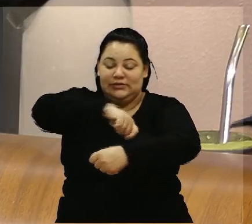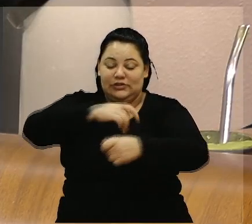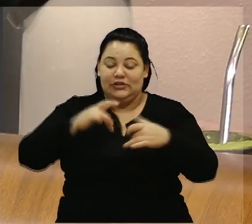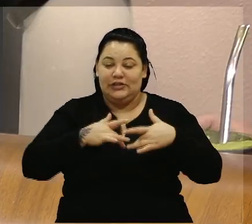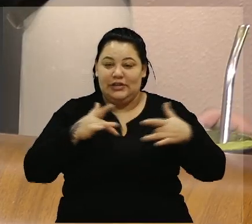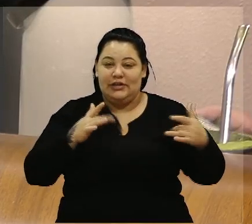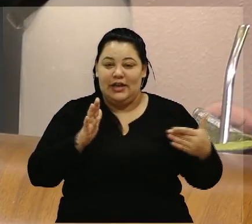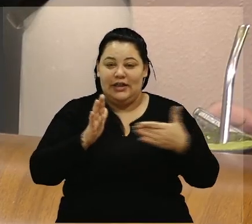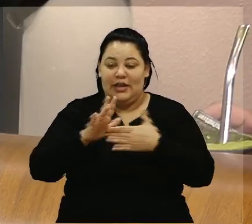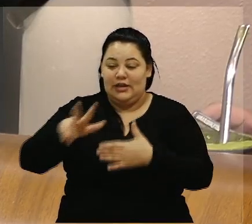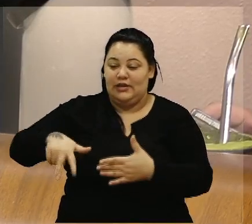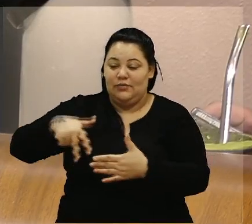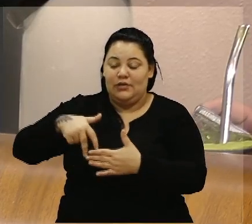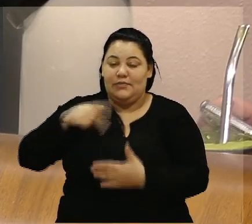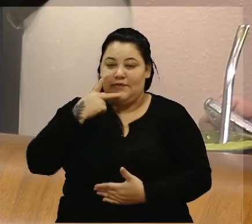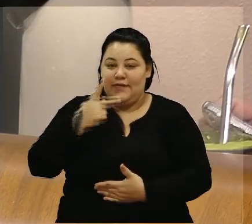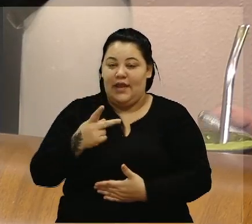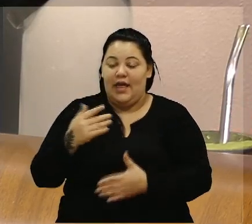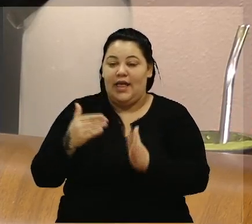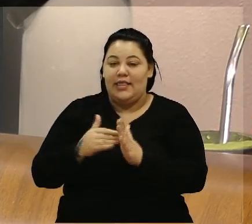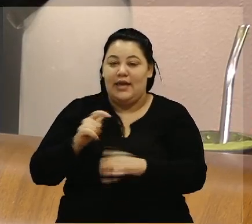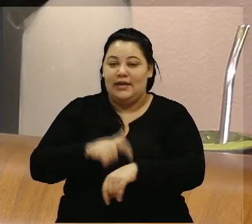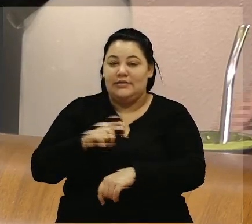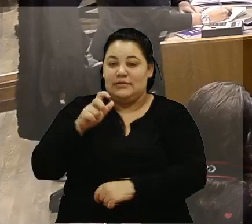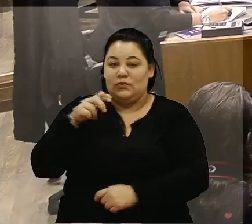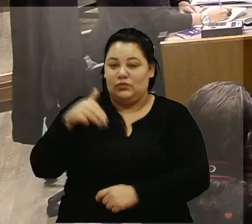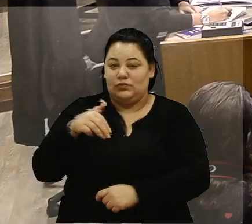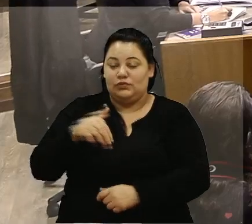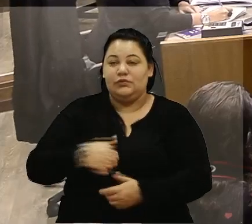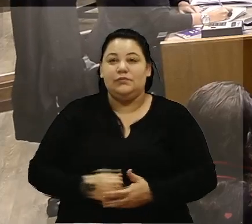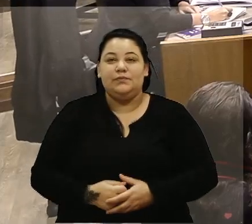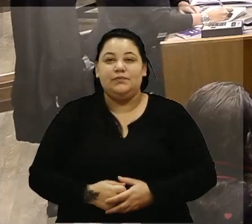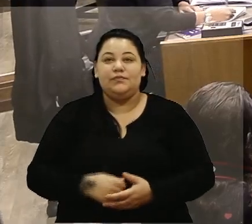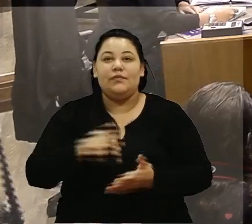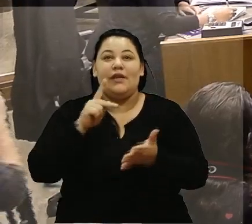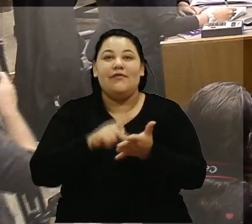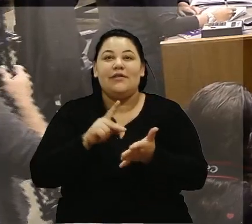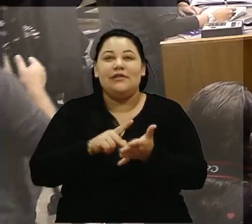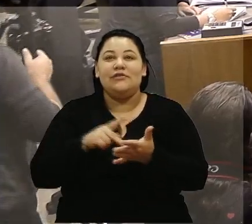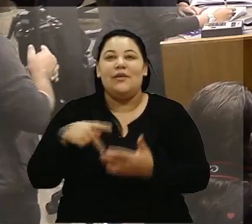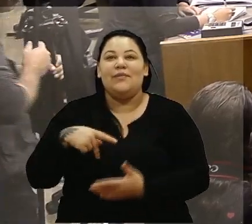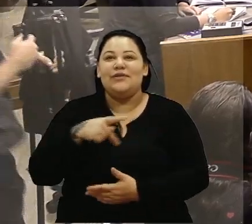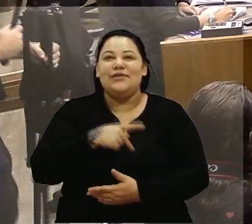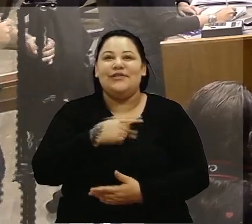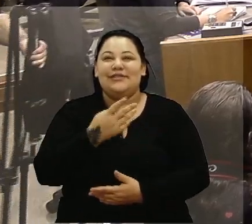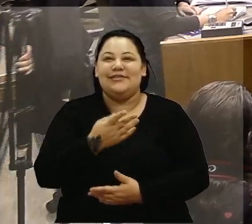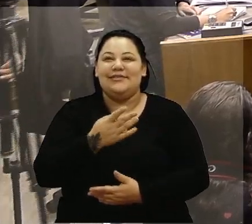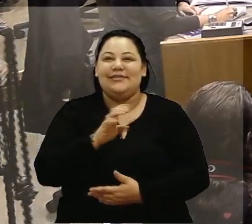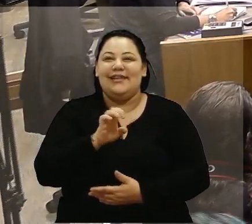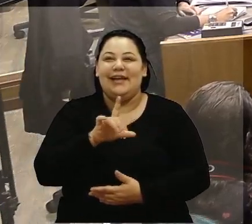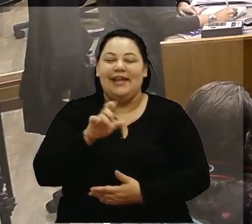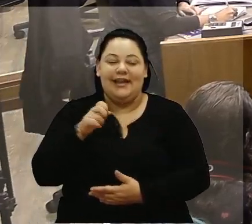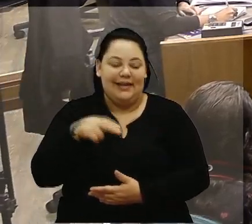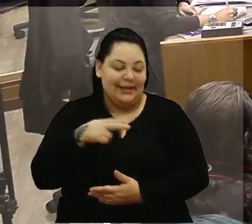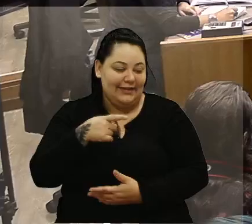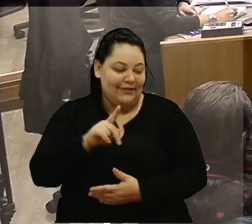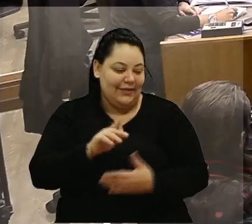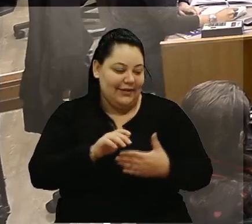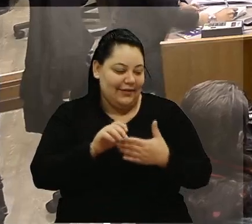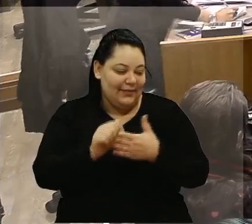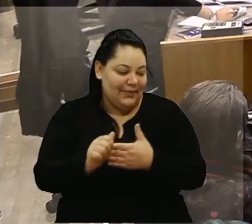para a manifestação pelo tempo de até 5 minutos. Na verdade, a pastora Ellen que vai se pronunciar.